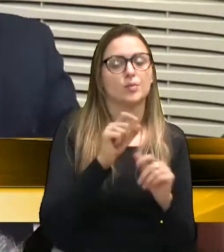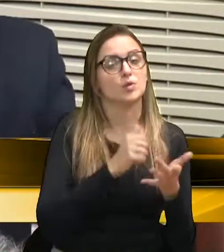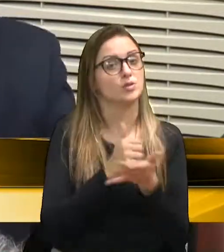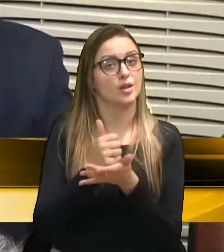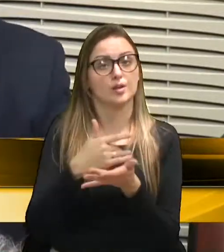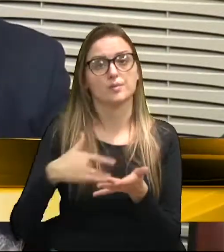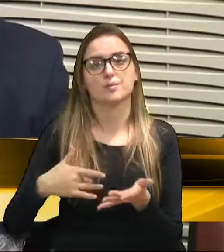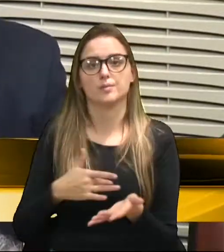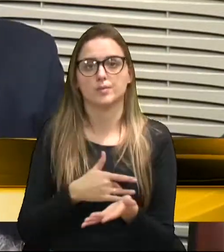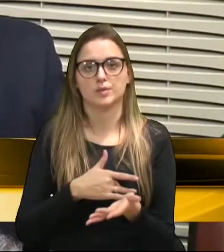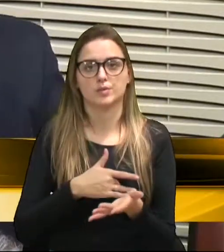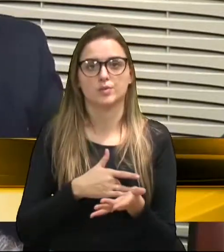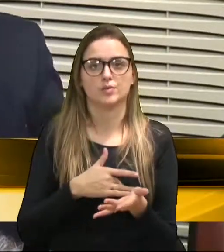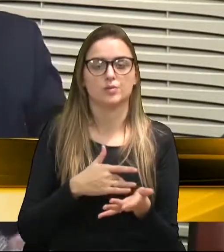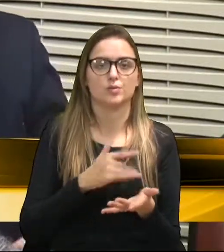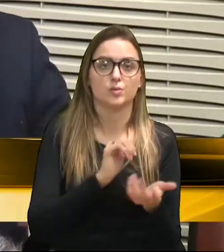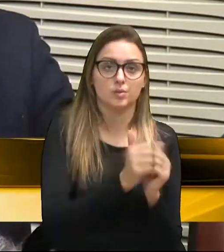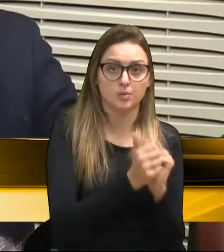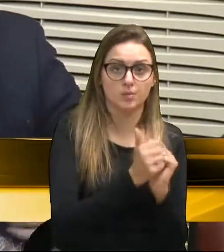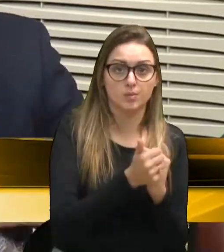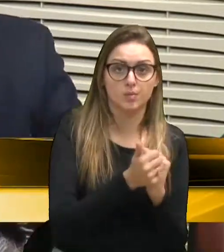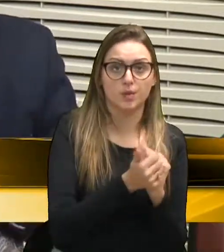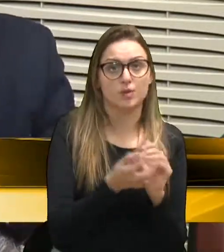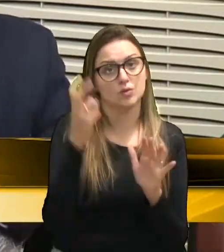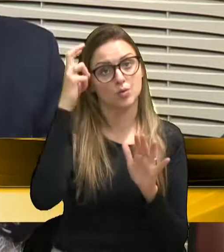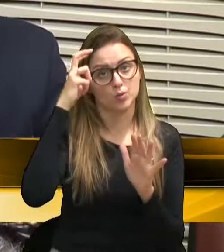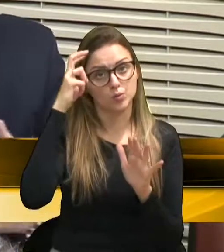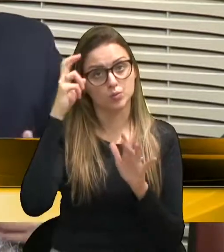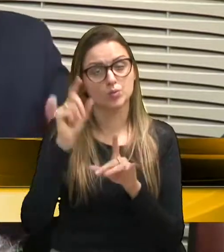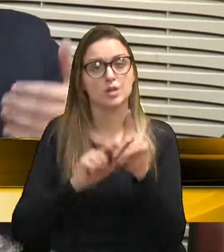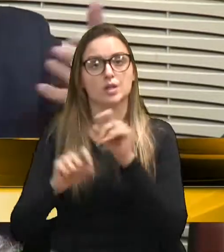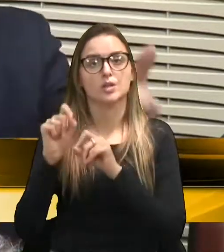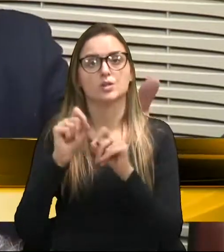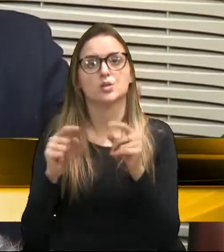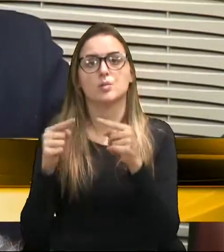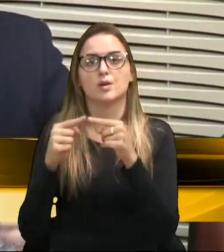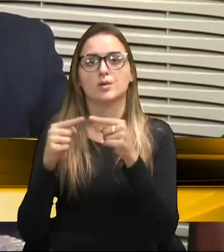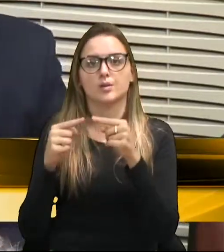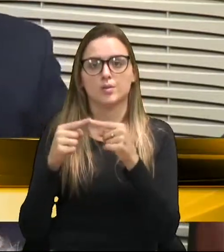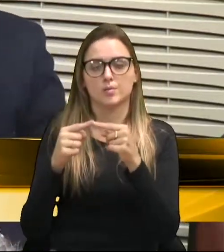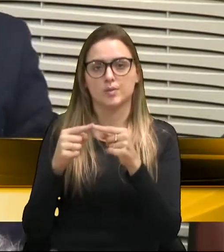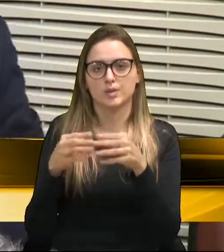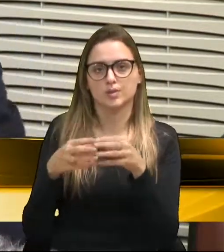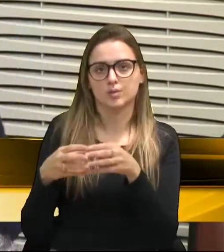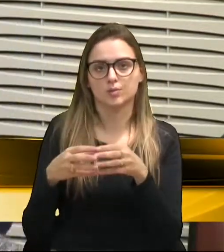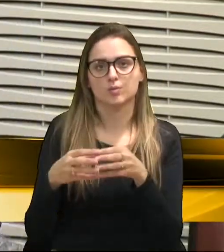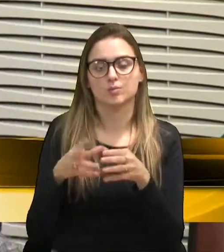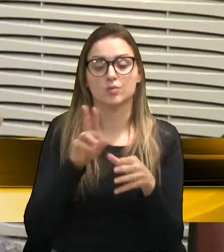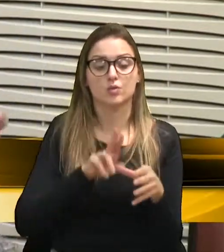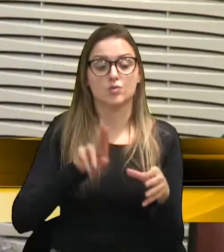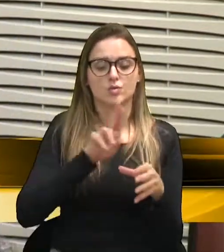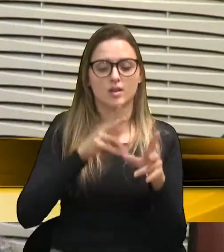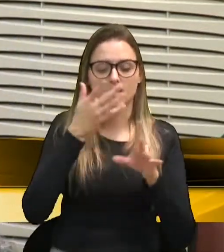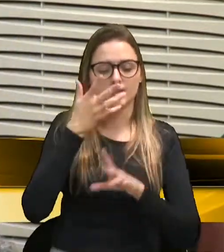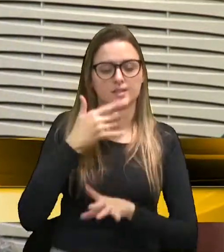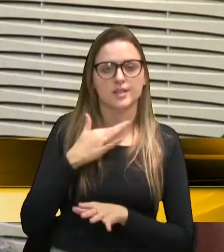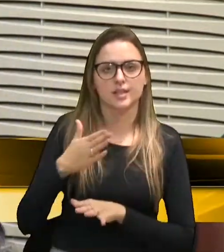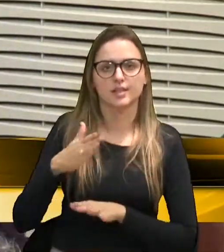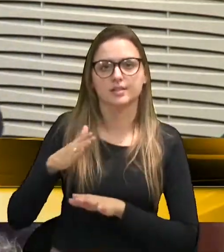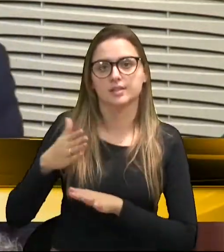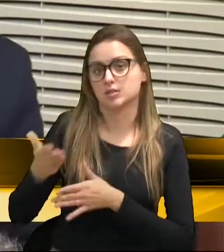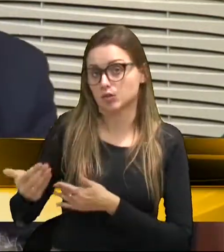e o esporte e a cultura com relação a ocupar os nossos jovens, nossas crianças com outras atividades no